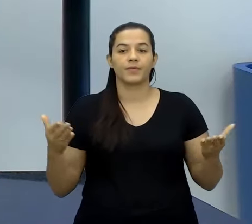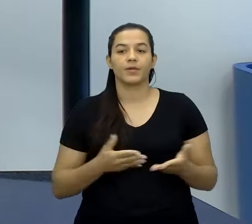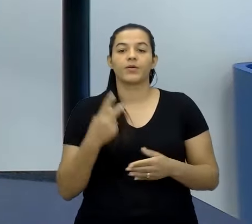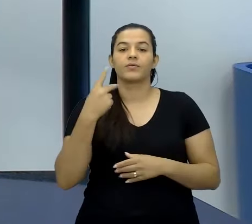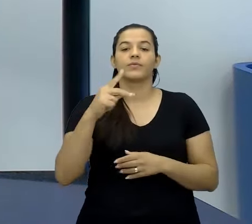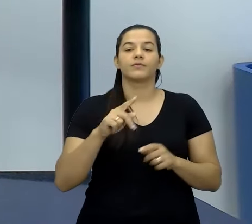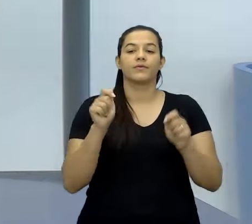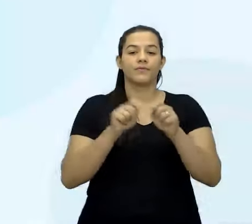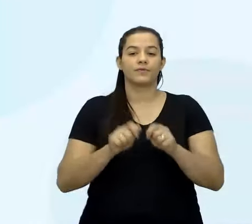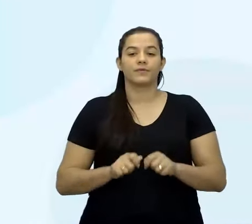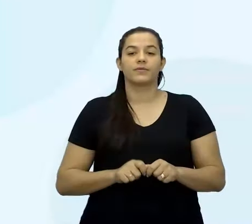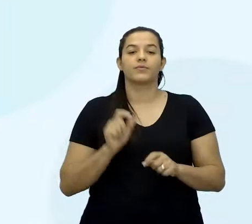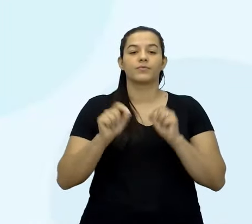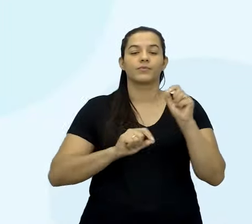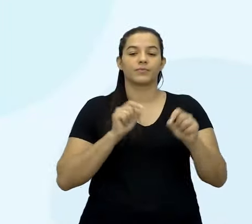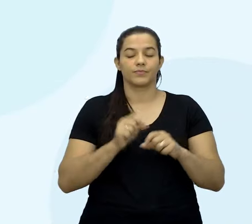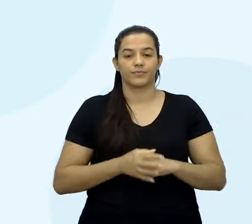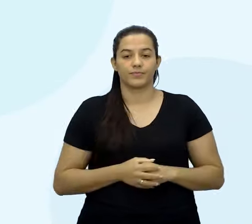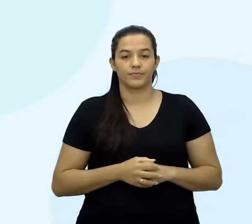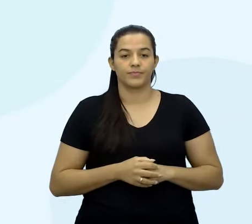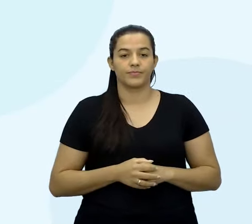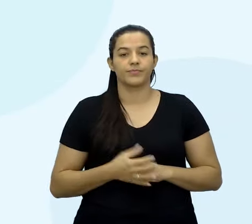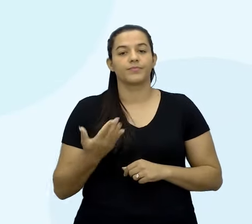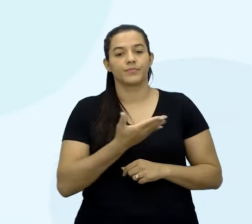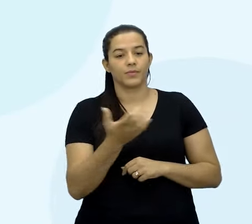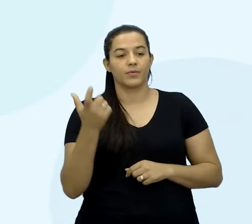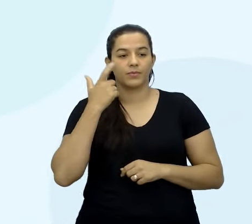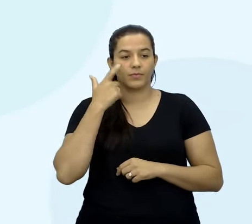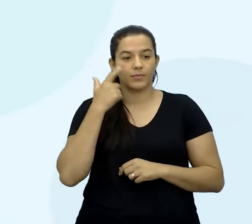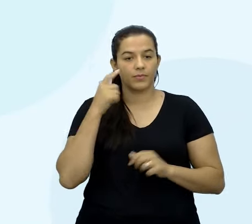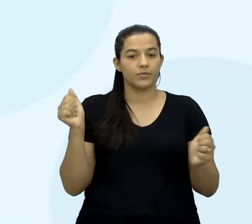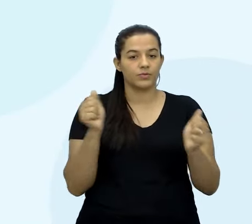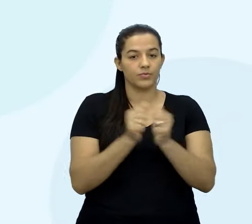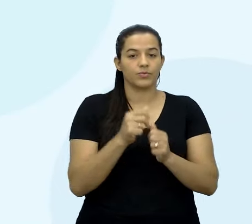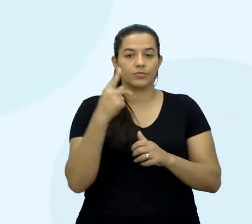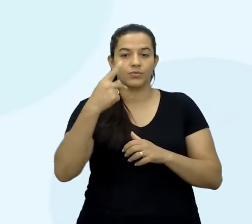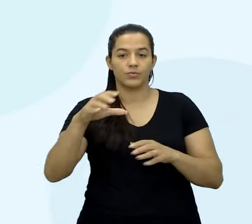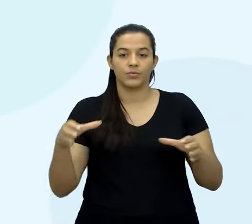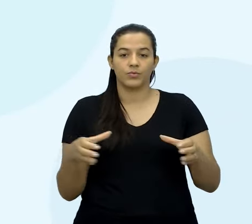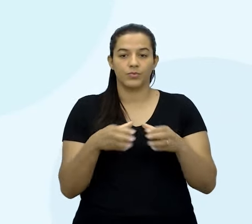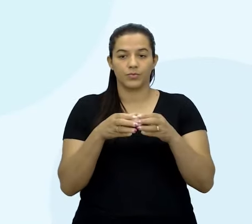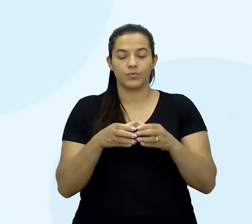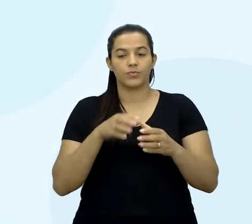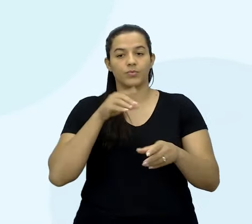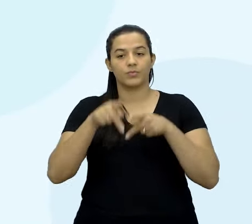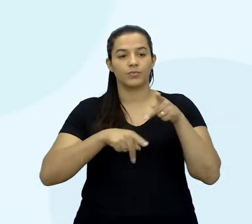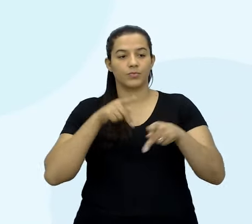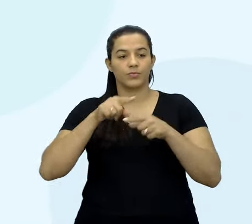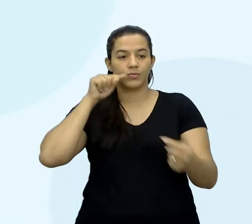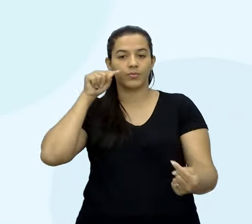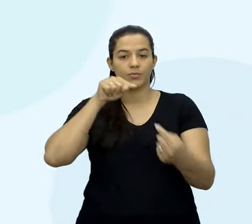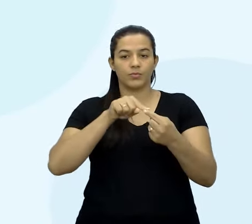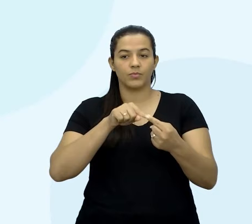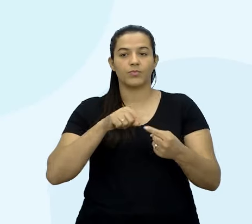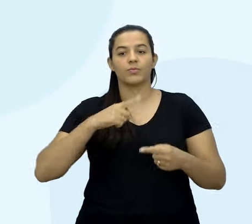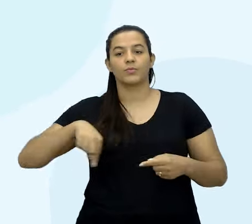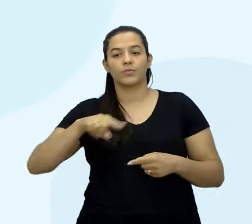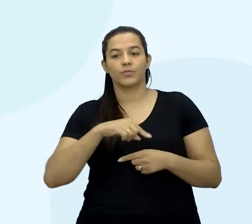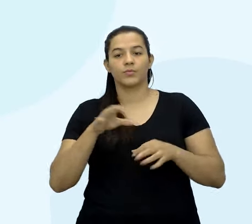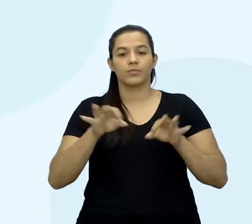vai fazer? Vamos ver o que você vai fazer. Observe, junto com o seu grupo, o público-alvo do planejamento da sua pesquisa